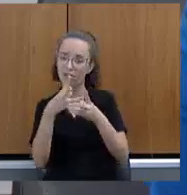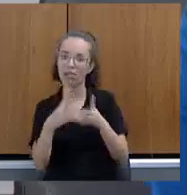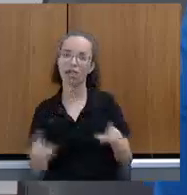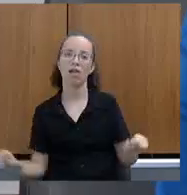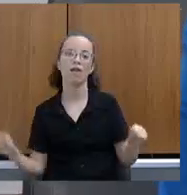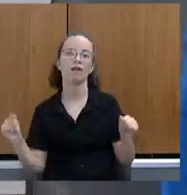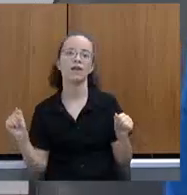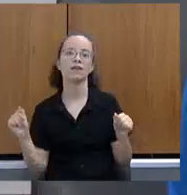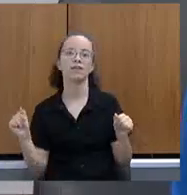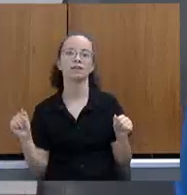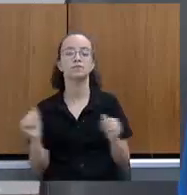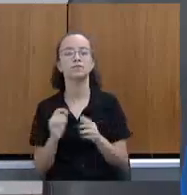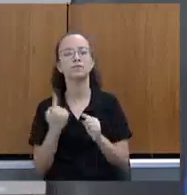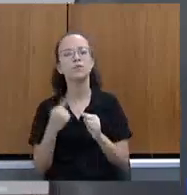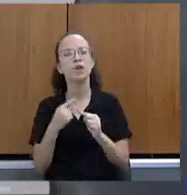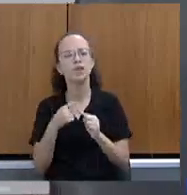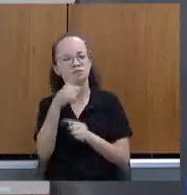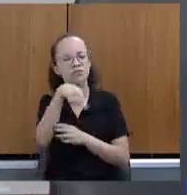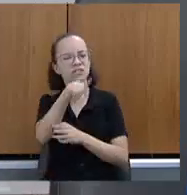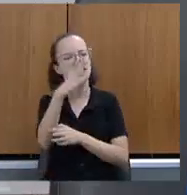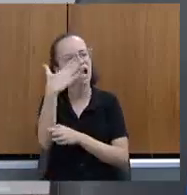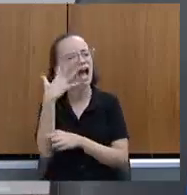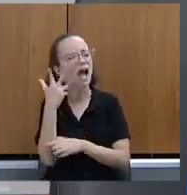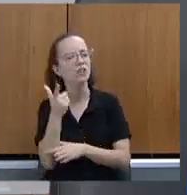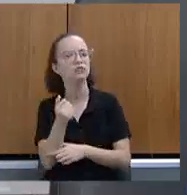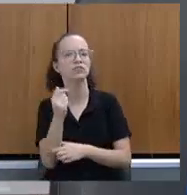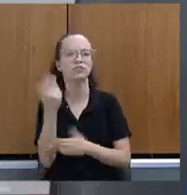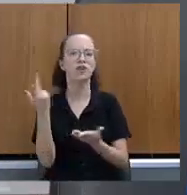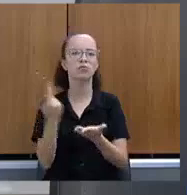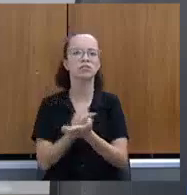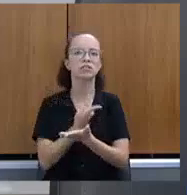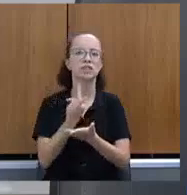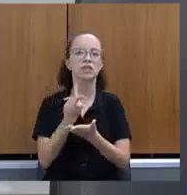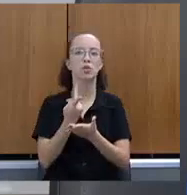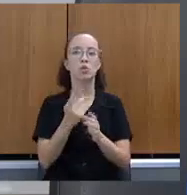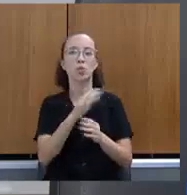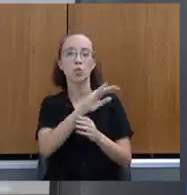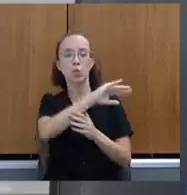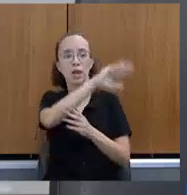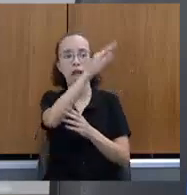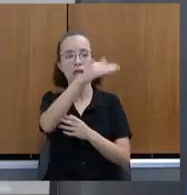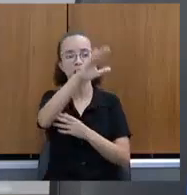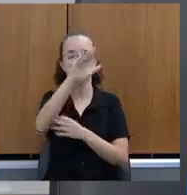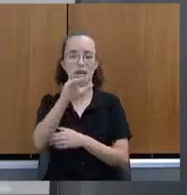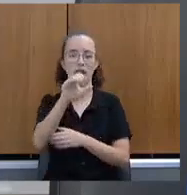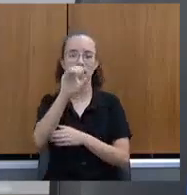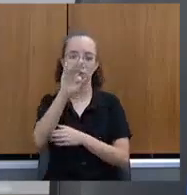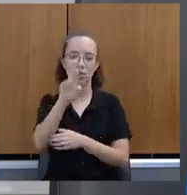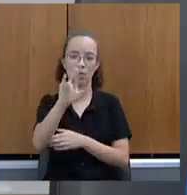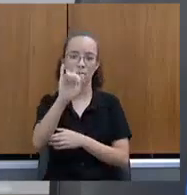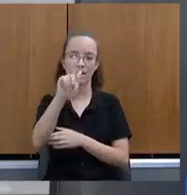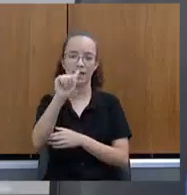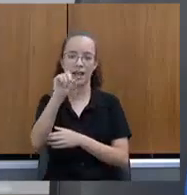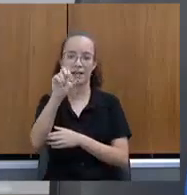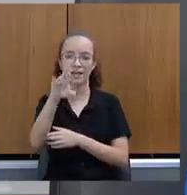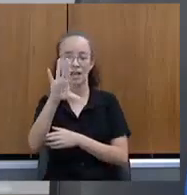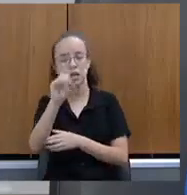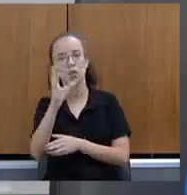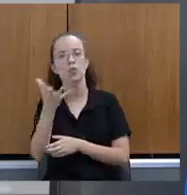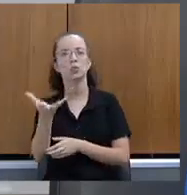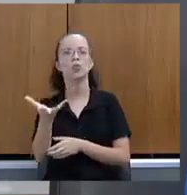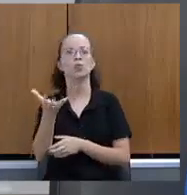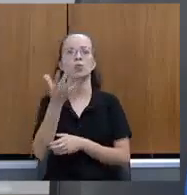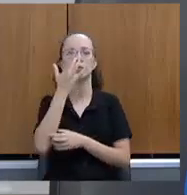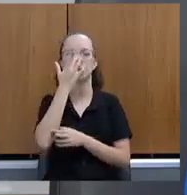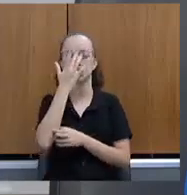base Comunitária porque o que que vocês acham que estão acontecendo agora da mineradora na Serra do brigadeiro que é a segurança hídrica de toda